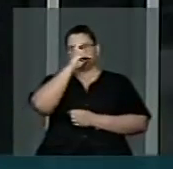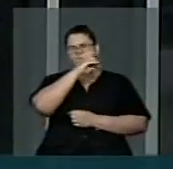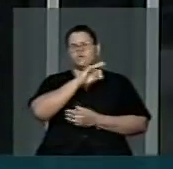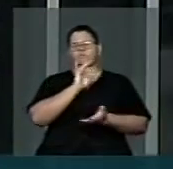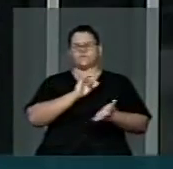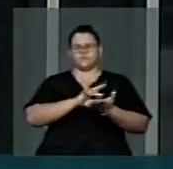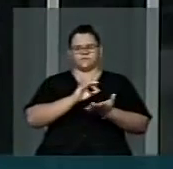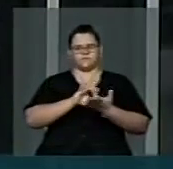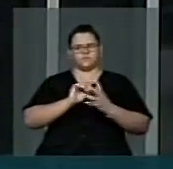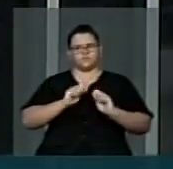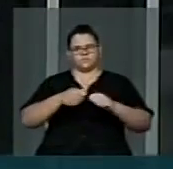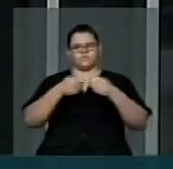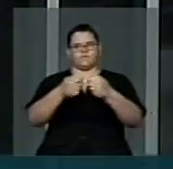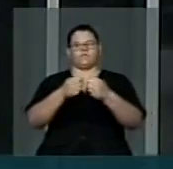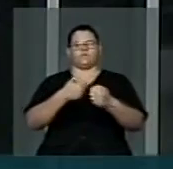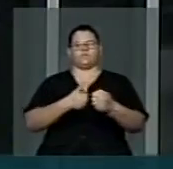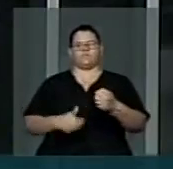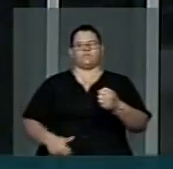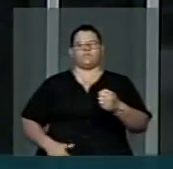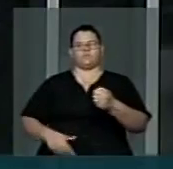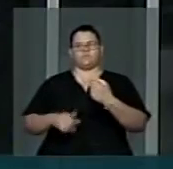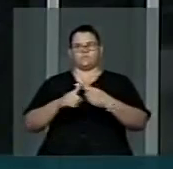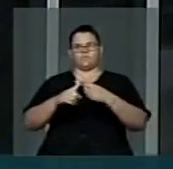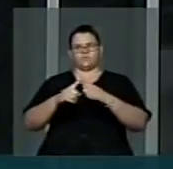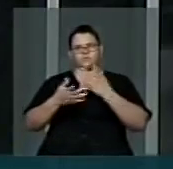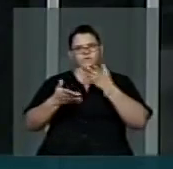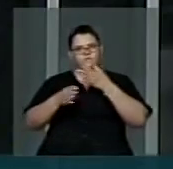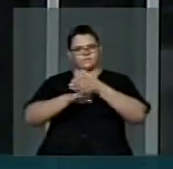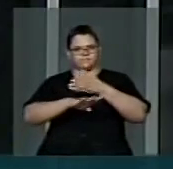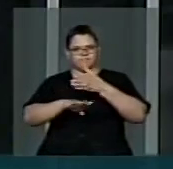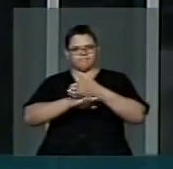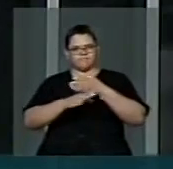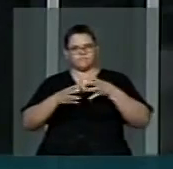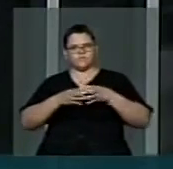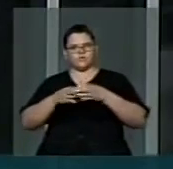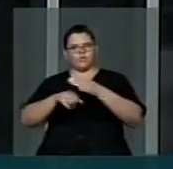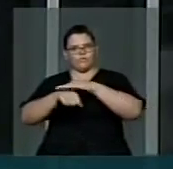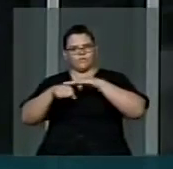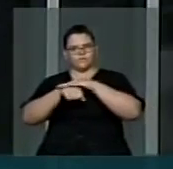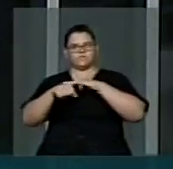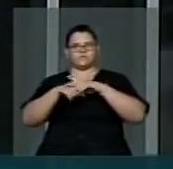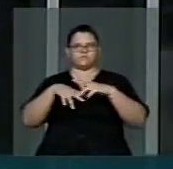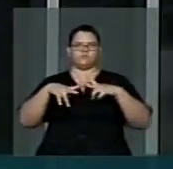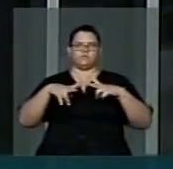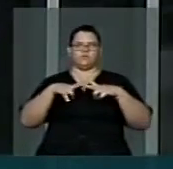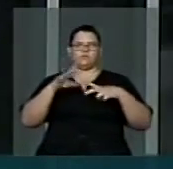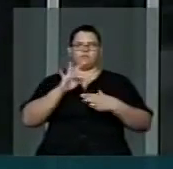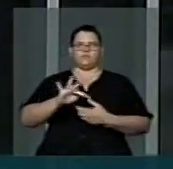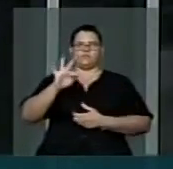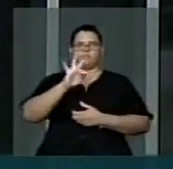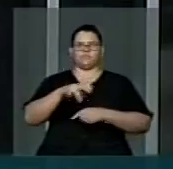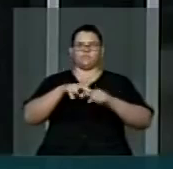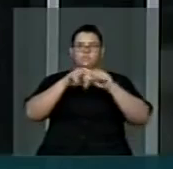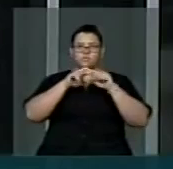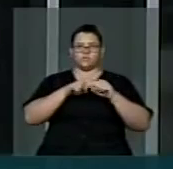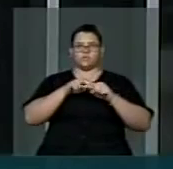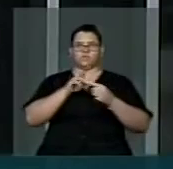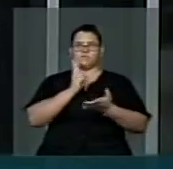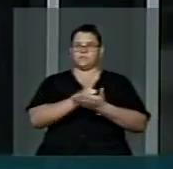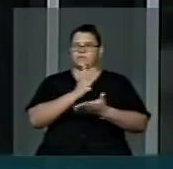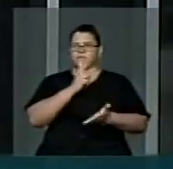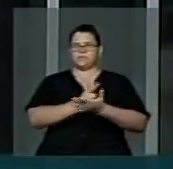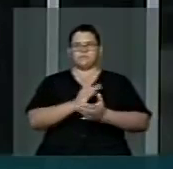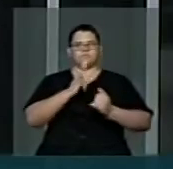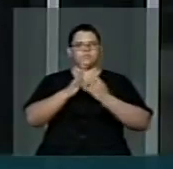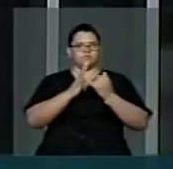enfrenta o governo para uma interlocução mais objetiva com o segmento. Portanto, ainda que pela sua própria natureza